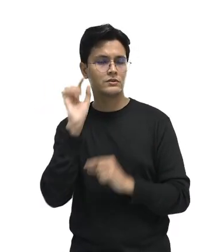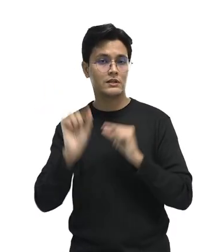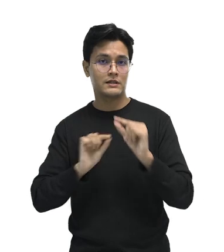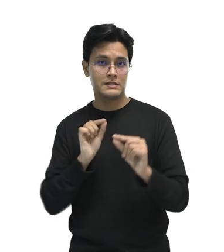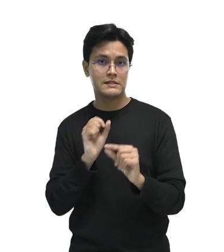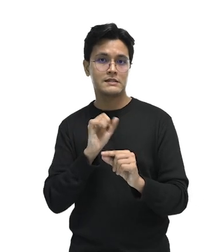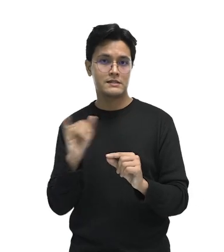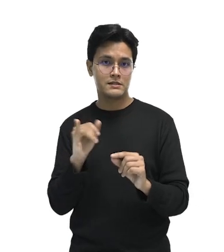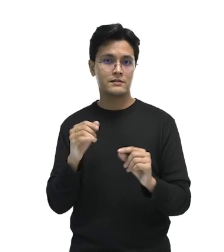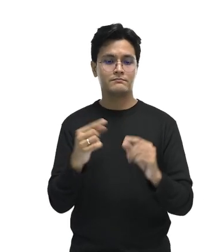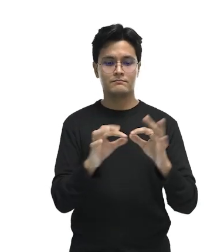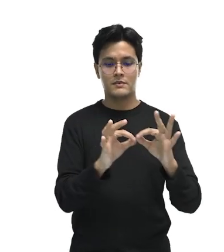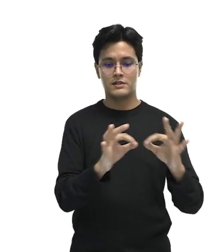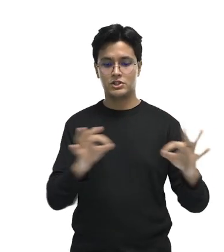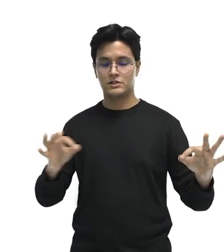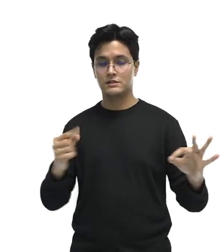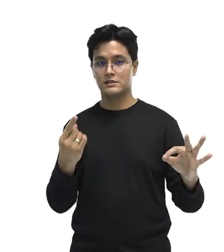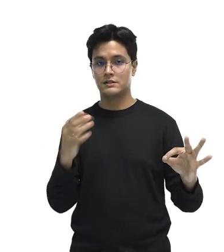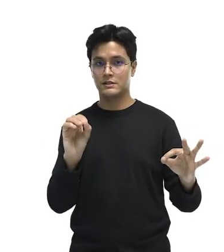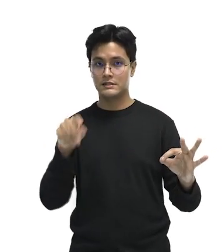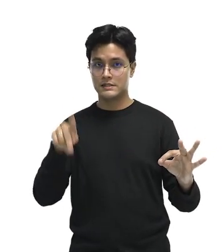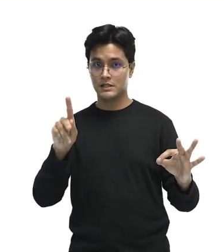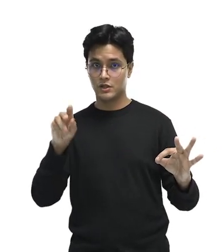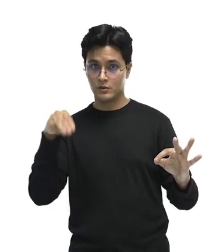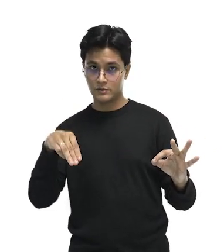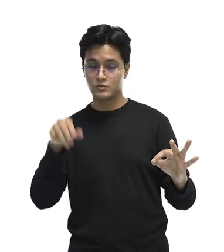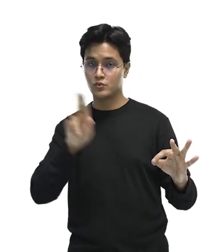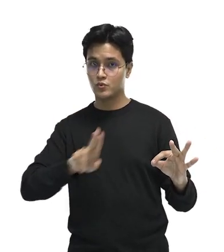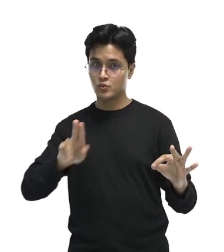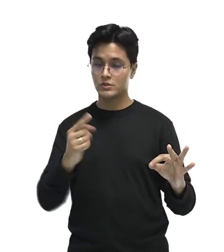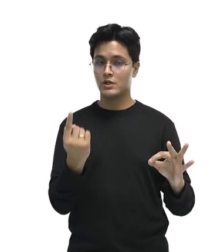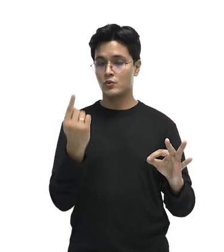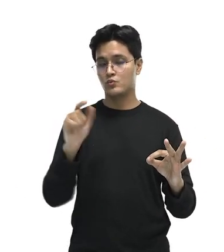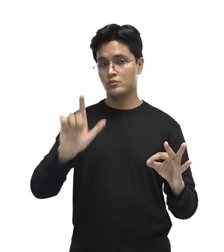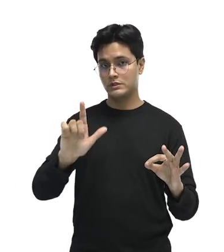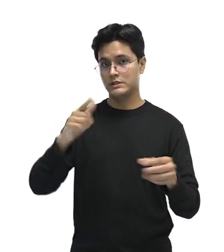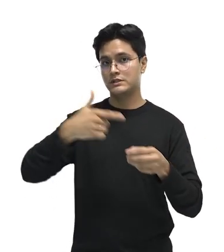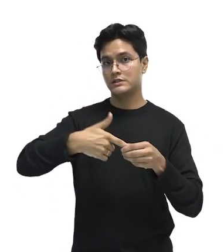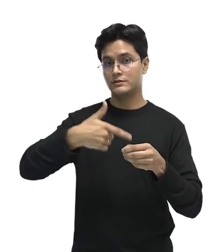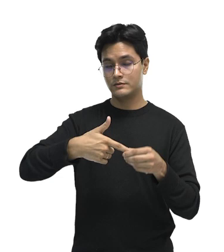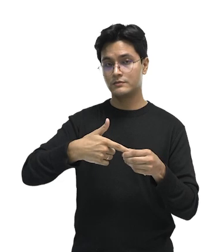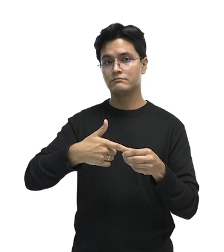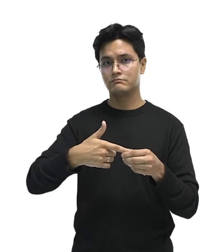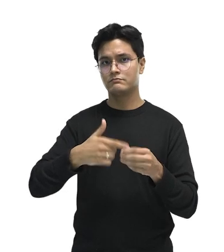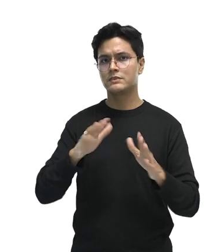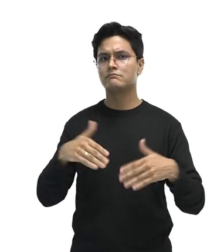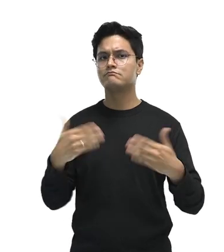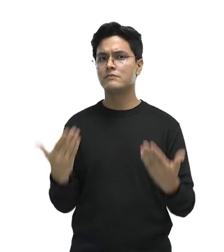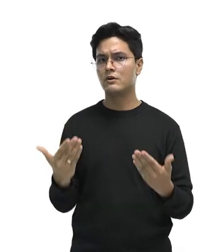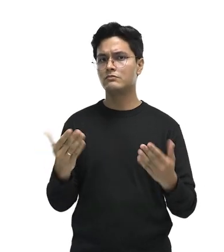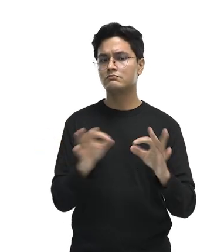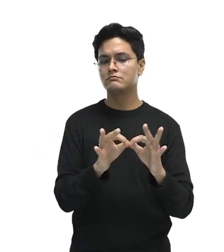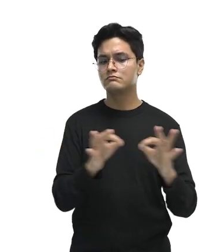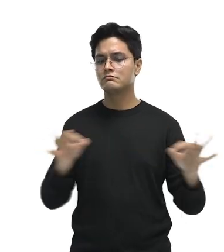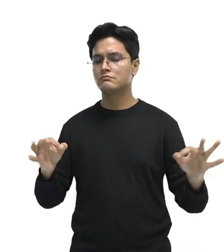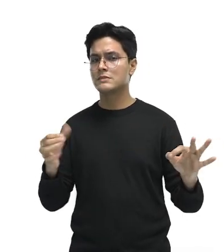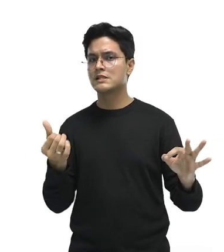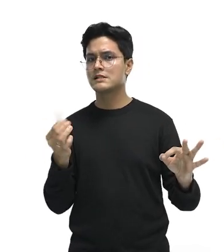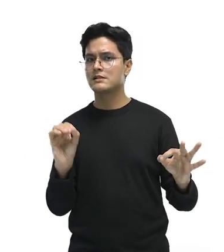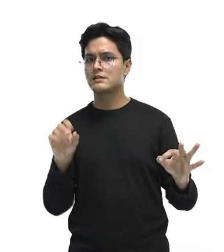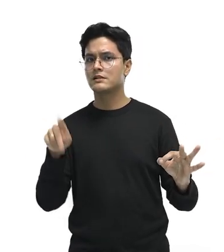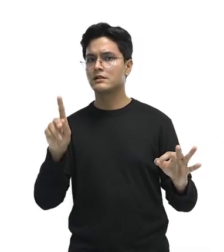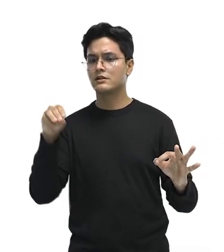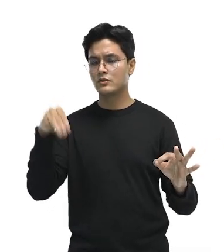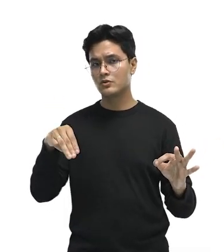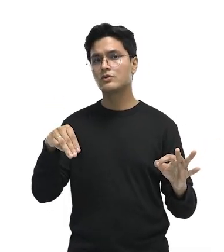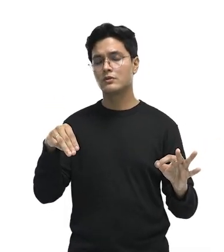Se para percorrer 10 quilômetros ele gasta 1 litro, para percorrer 60 quilômetros ele vai gastar muito